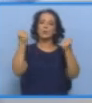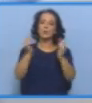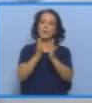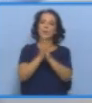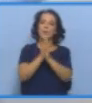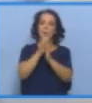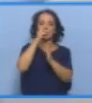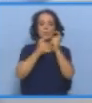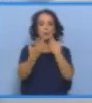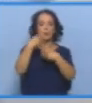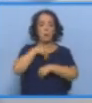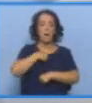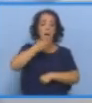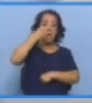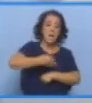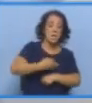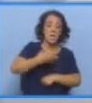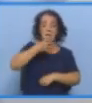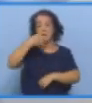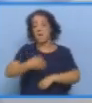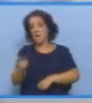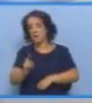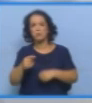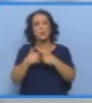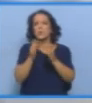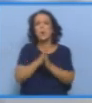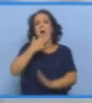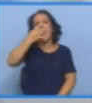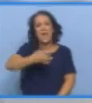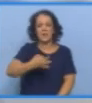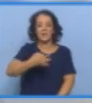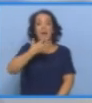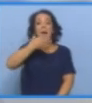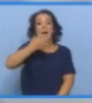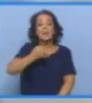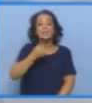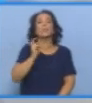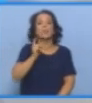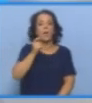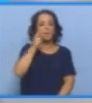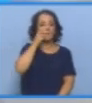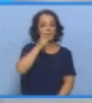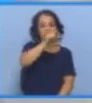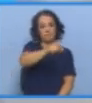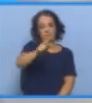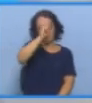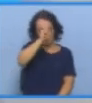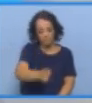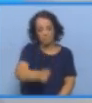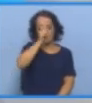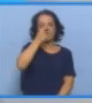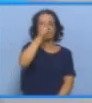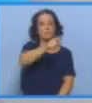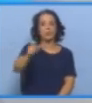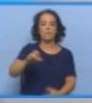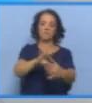pessoas. Sejam crentes, todos são crentes no ser humano, nos valores humanos, na dignidade, na solidariedade, na